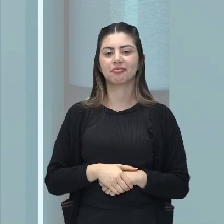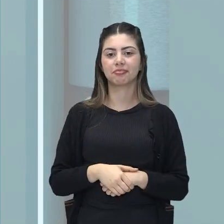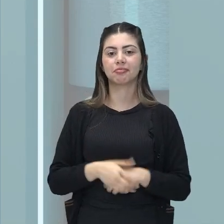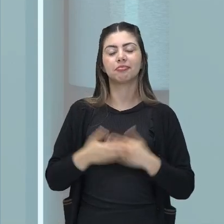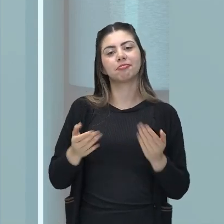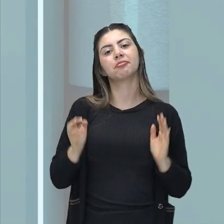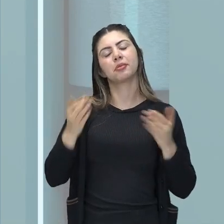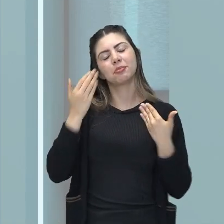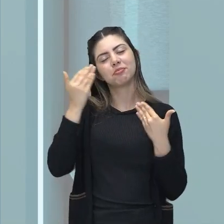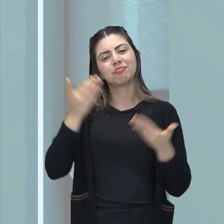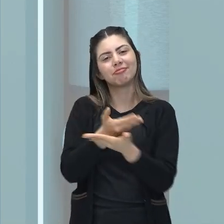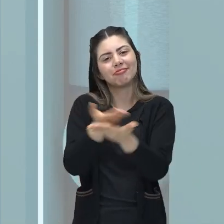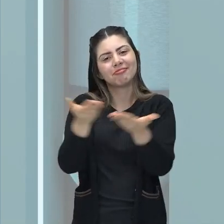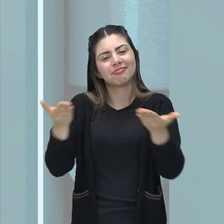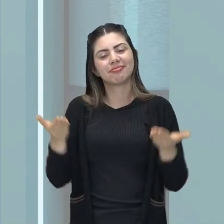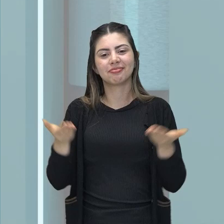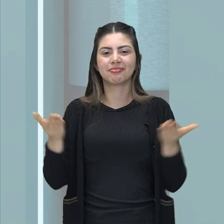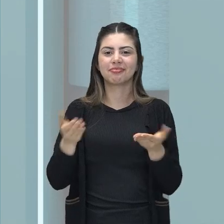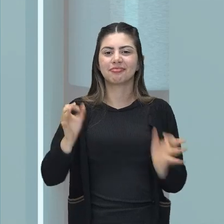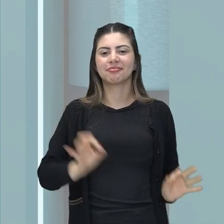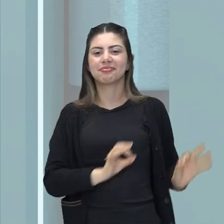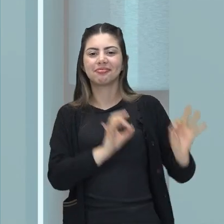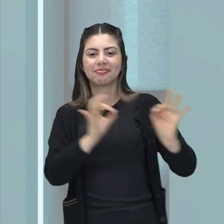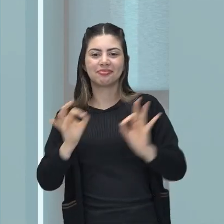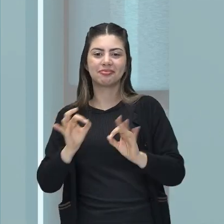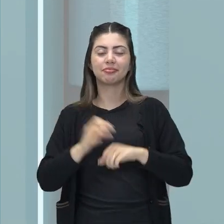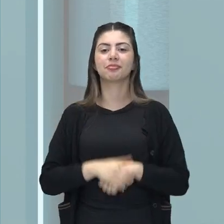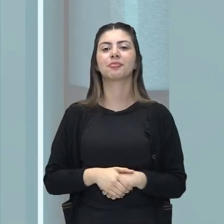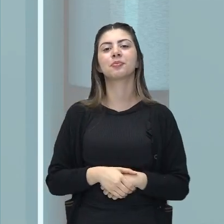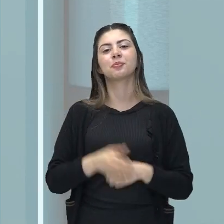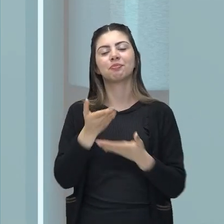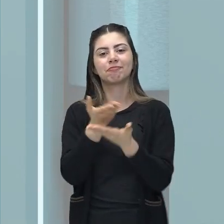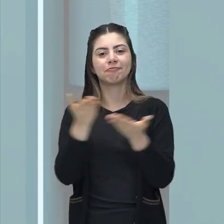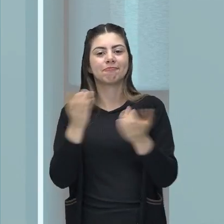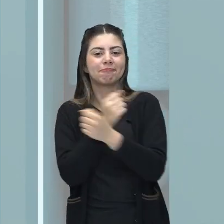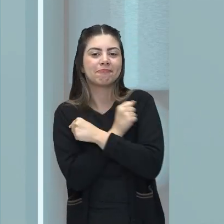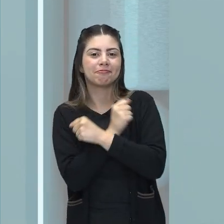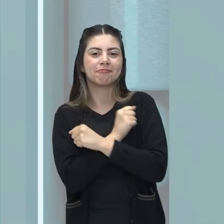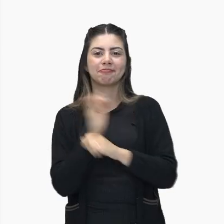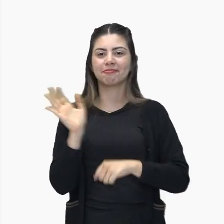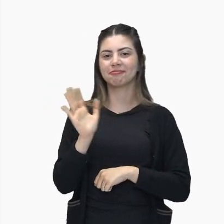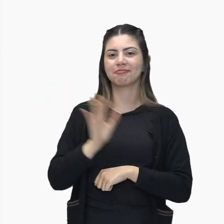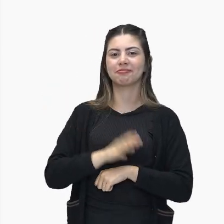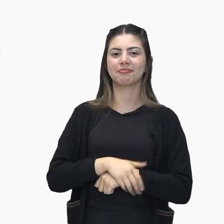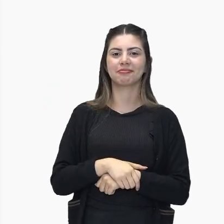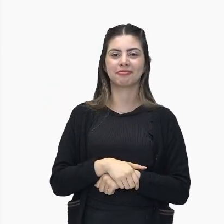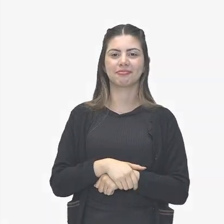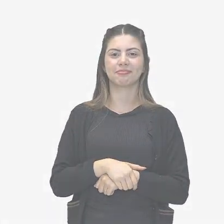Eu agradeço a todos vocês por estarem comigo, fiquem bem e até a próxima.